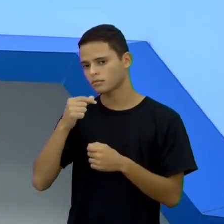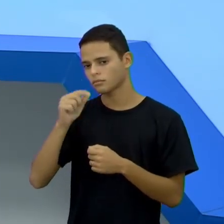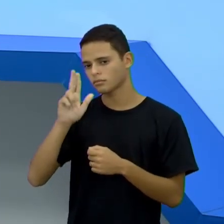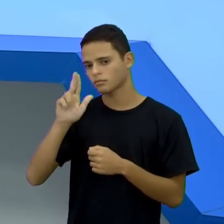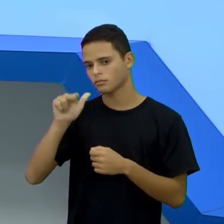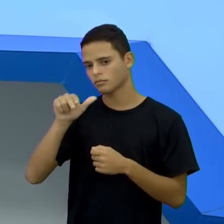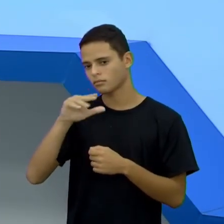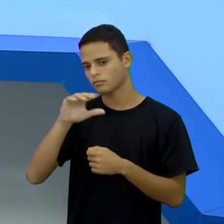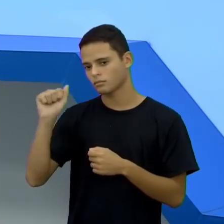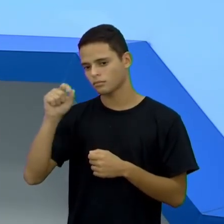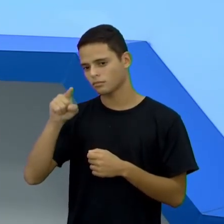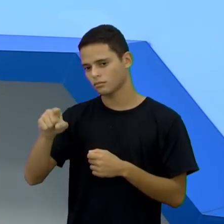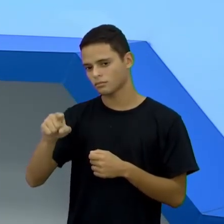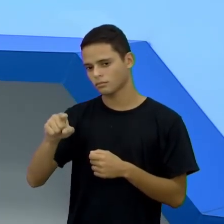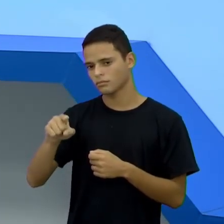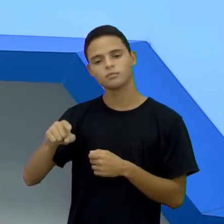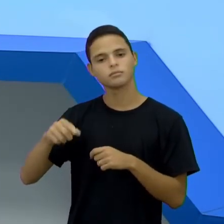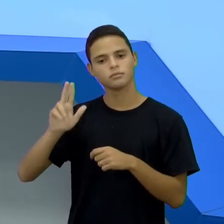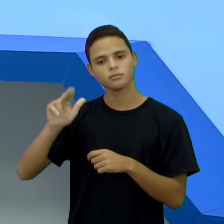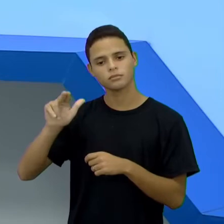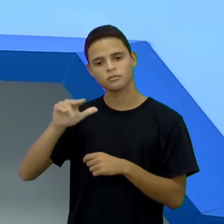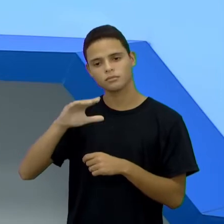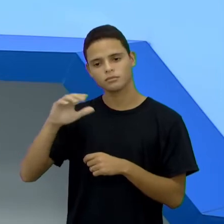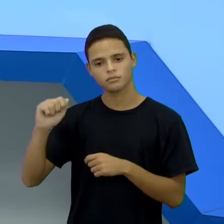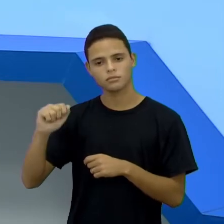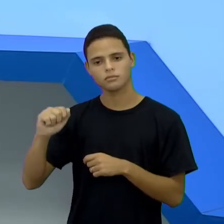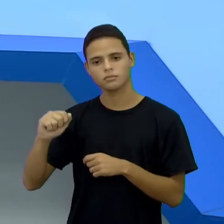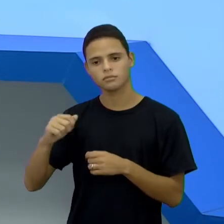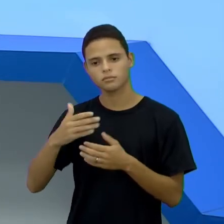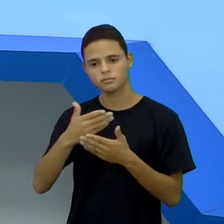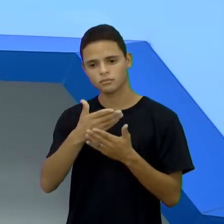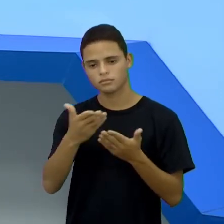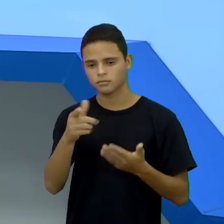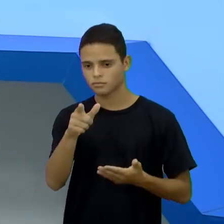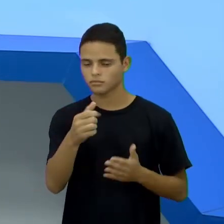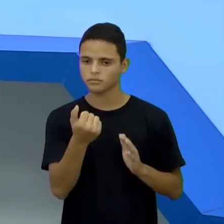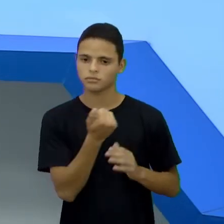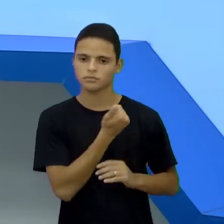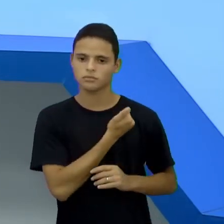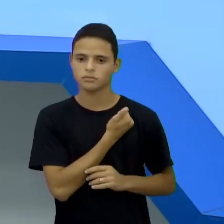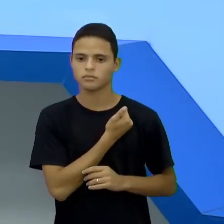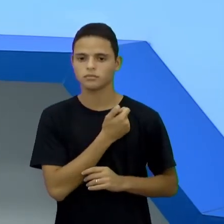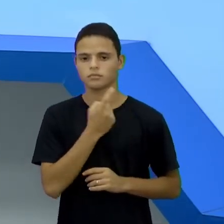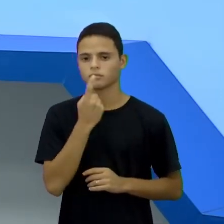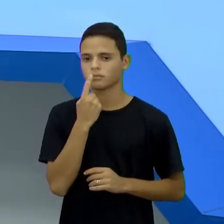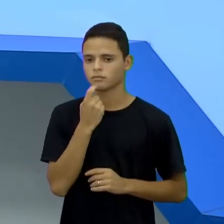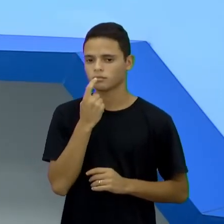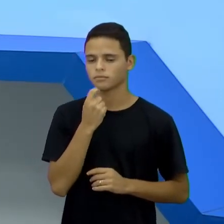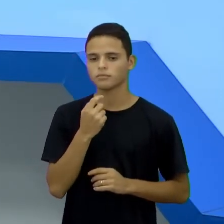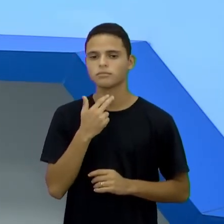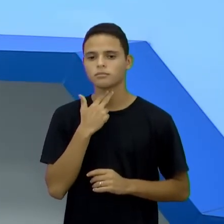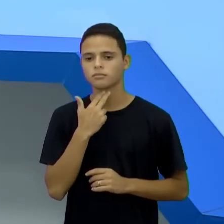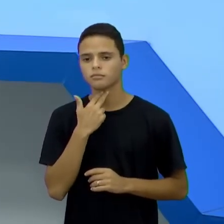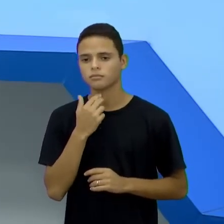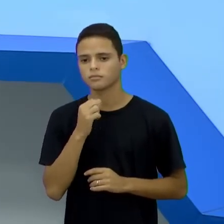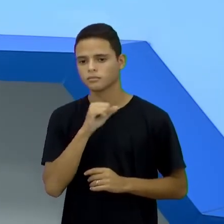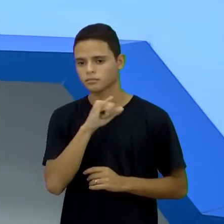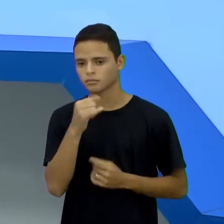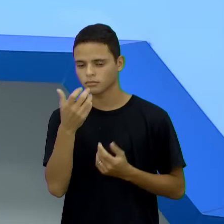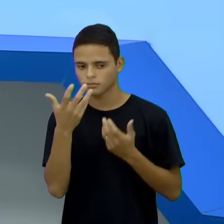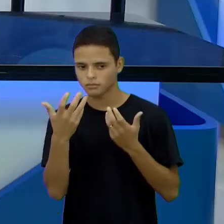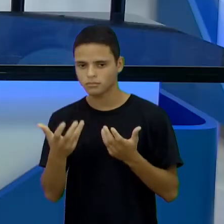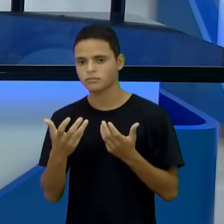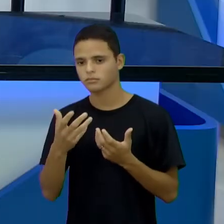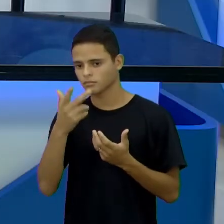ouvindo? Você não vai depender de homem. Então, nota vermelha... O que você quer ser? Você quer ser